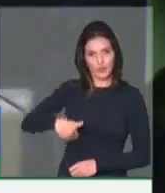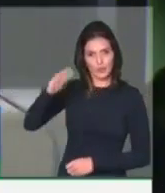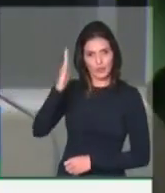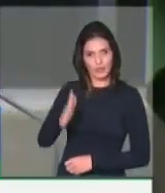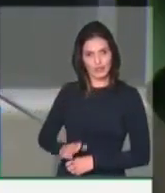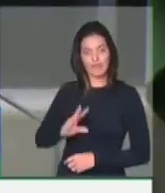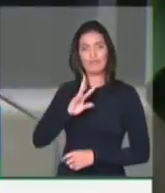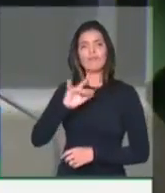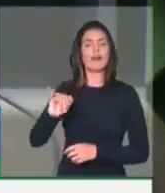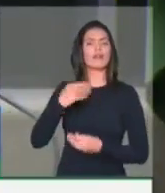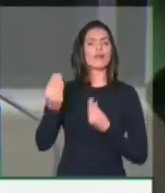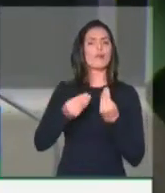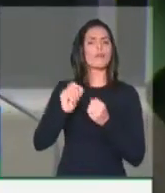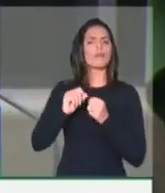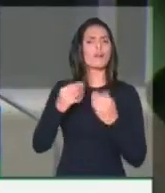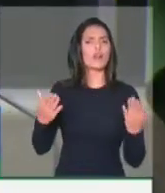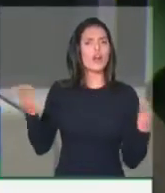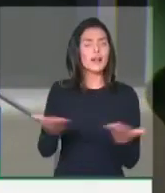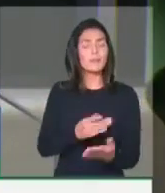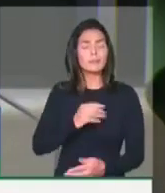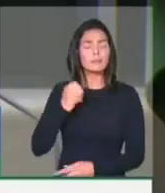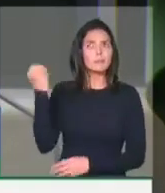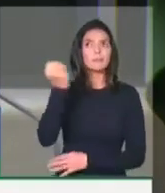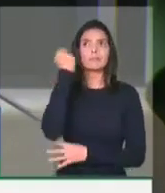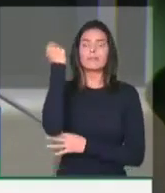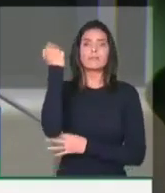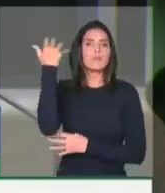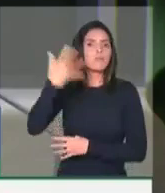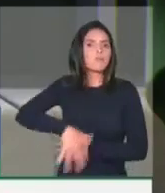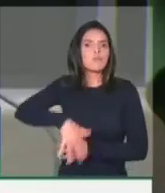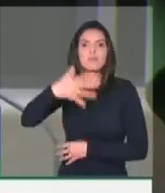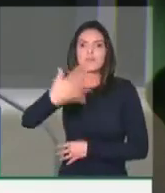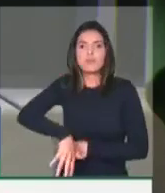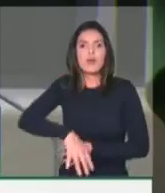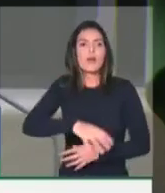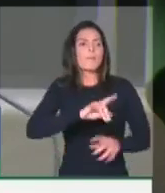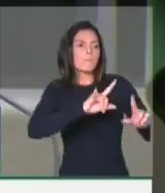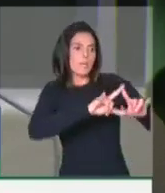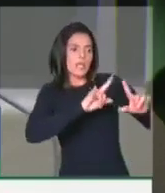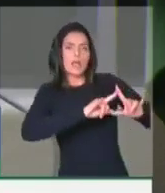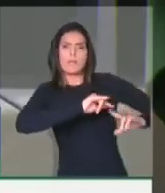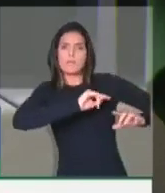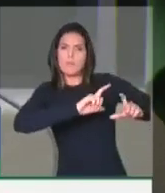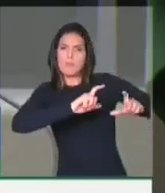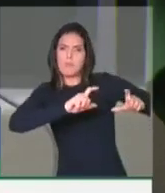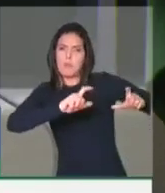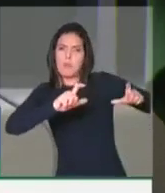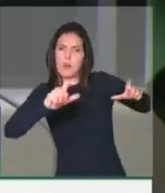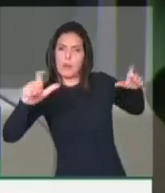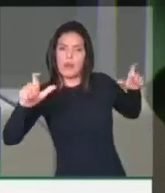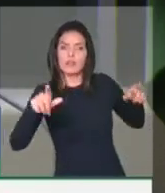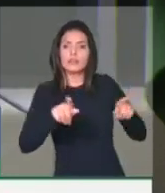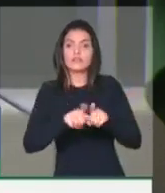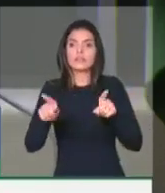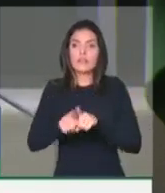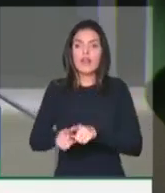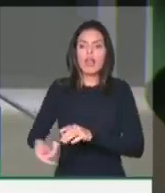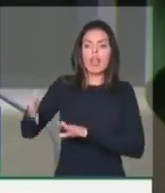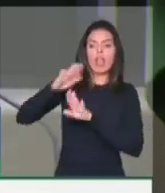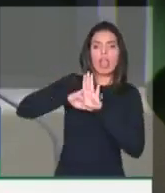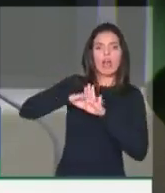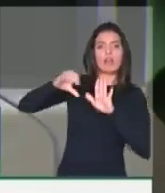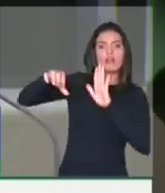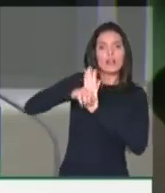agora mais grave ainda, porque não só as milícias seguem crescendo, como o submundo do crime organizado